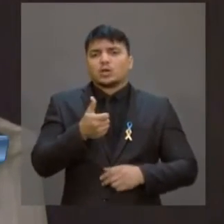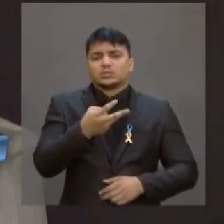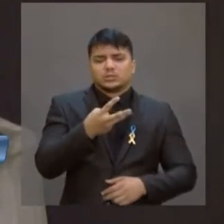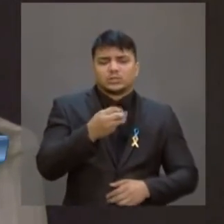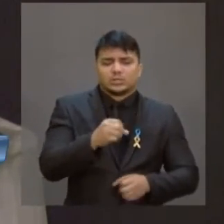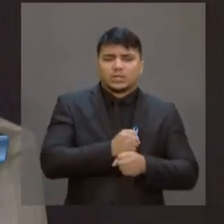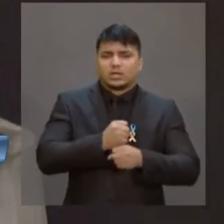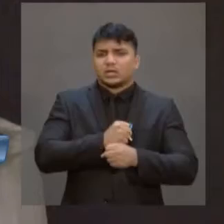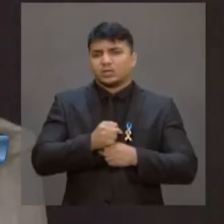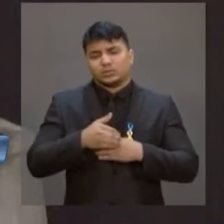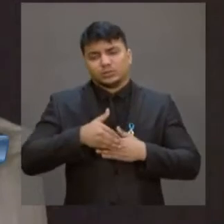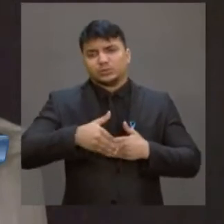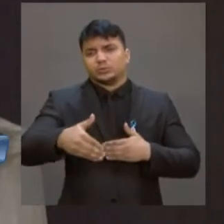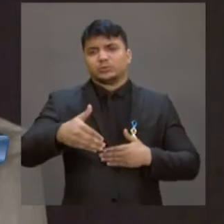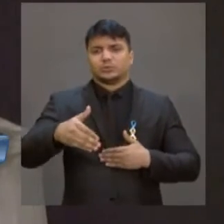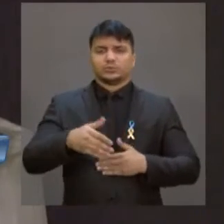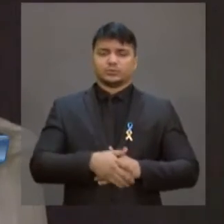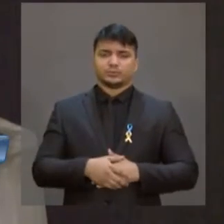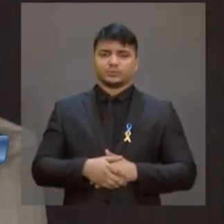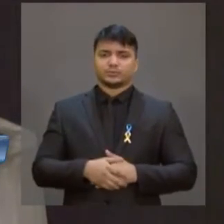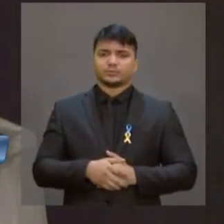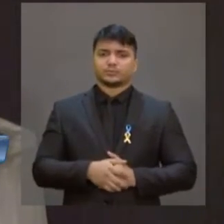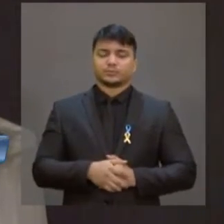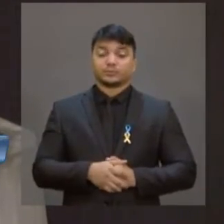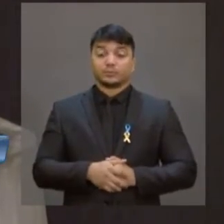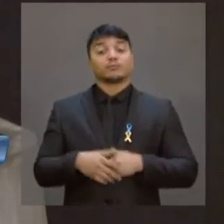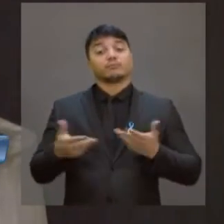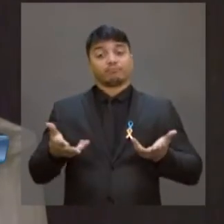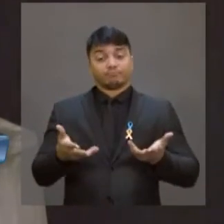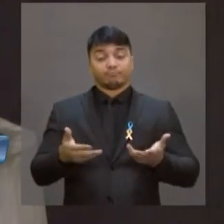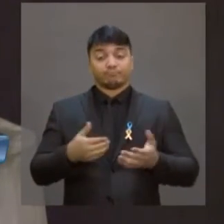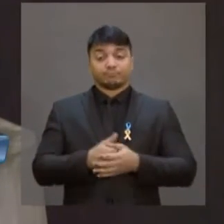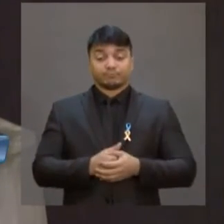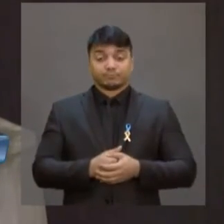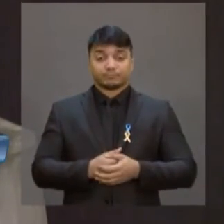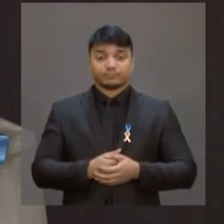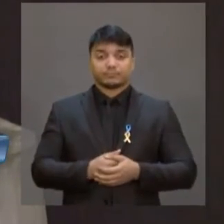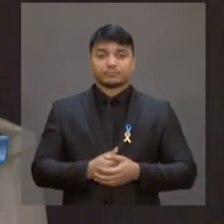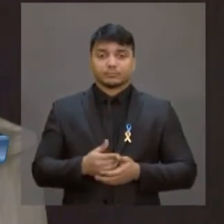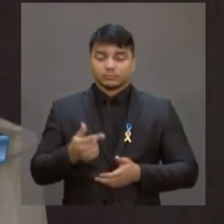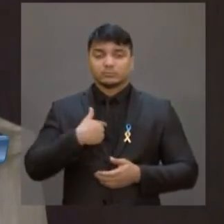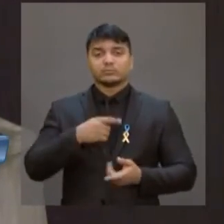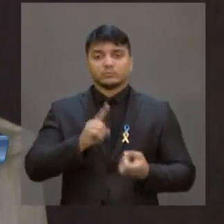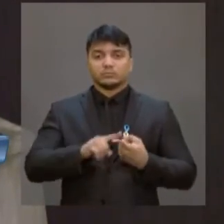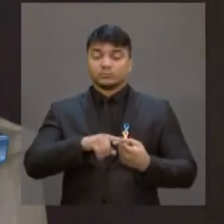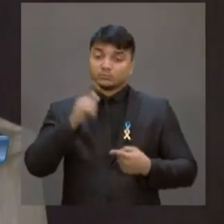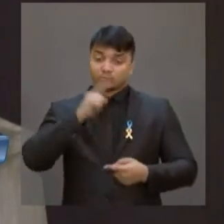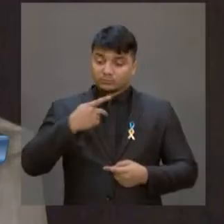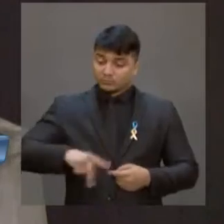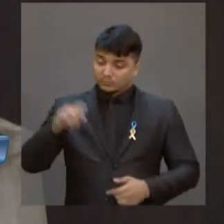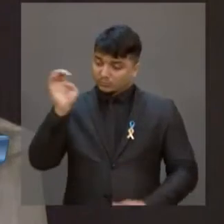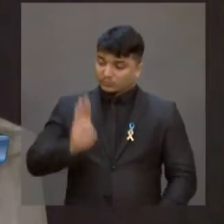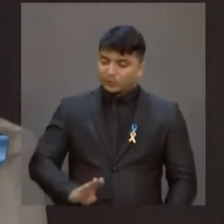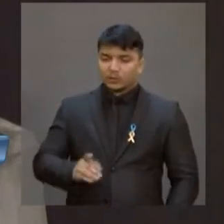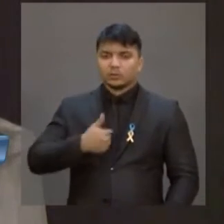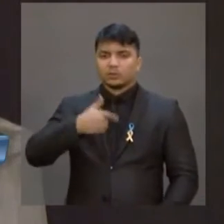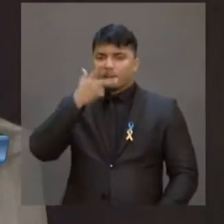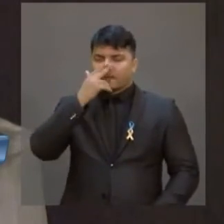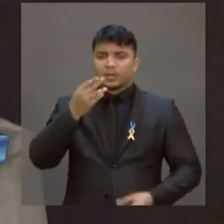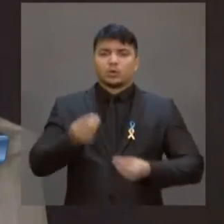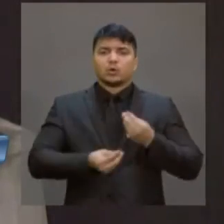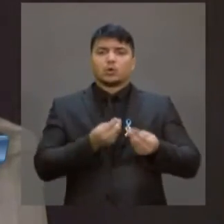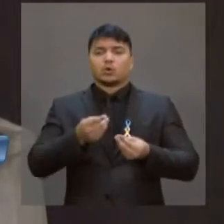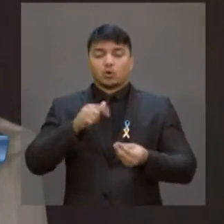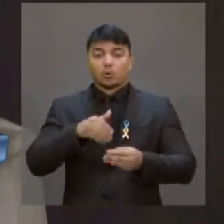depois da Constituinte de 88. Além disso, consolidou-se no Brasil uma certa lógica